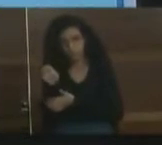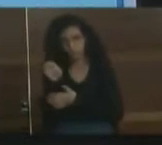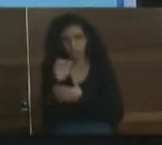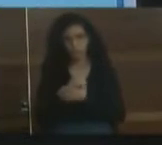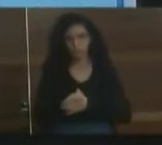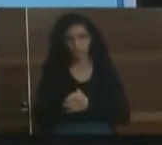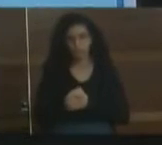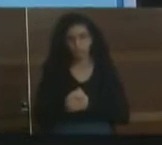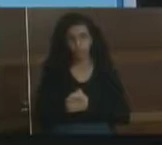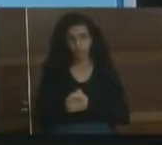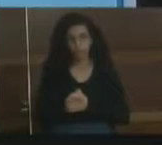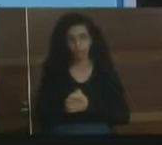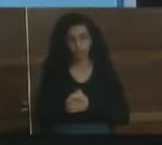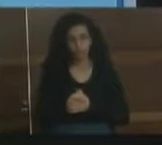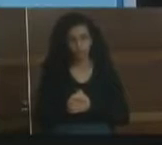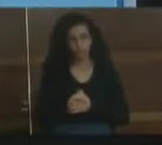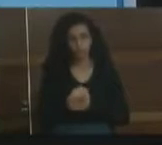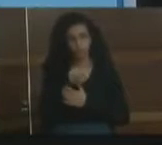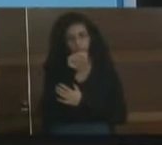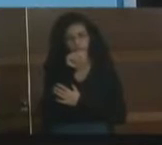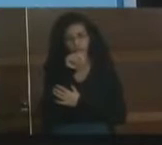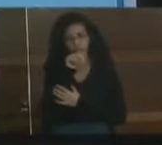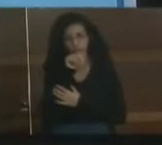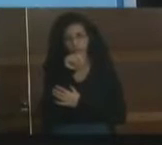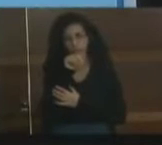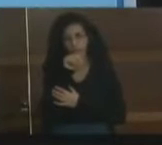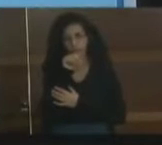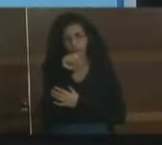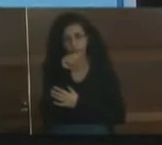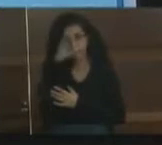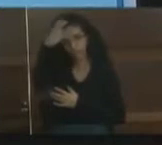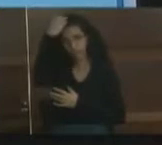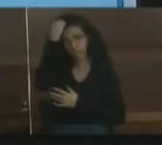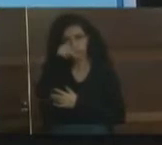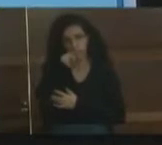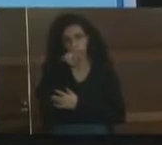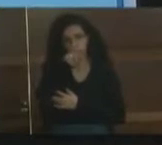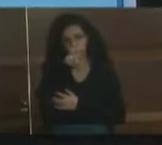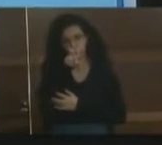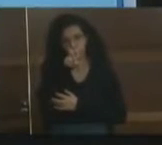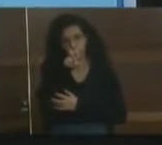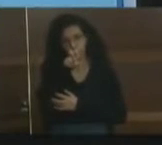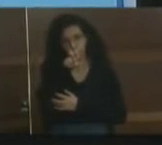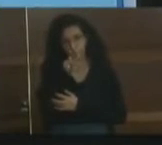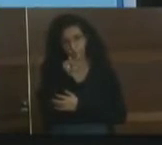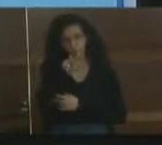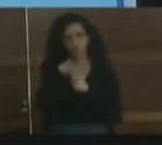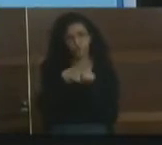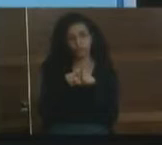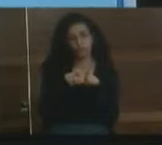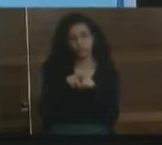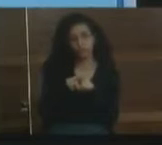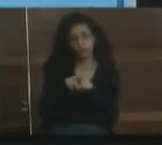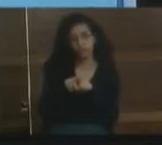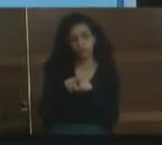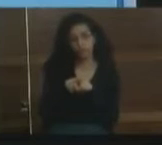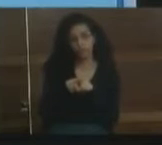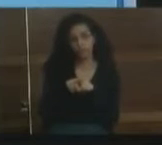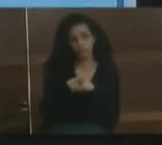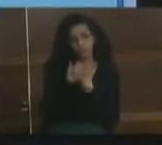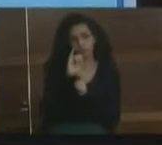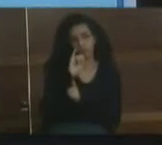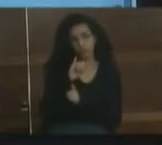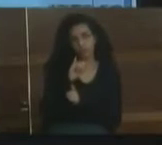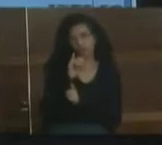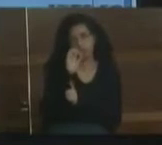e esgoto saae instituto de previdência social do município angraprev e instituto municipal do meio ambiente de angra dos